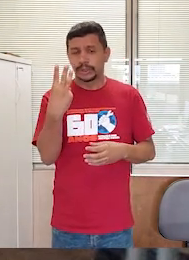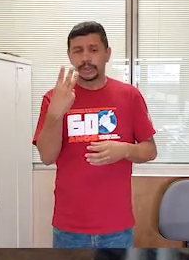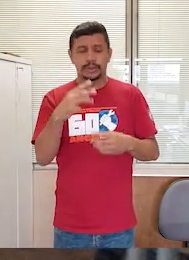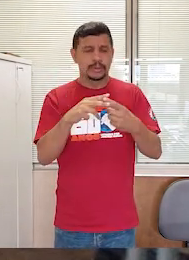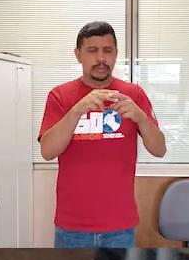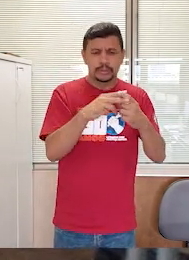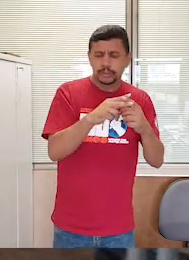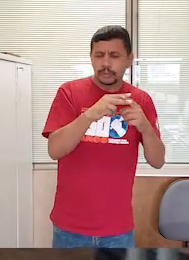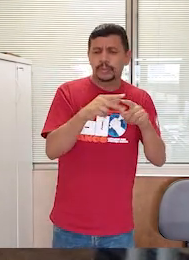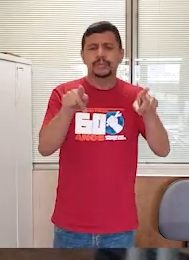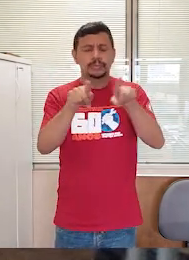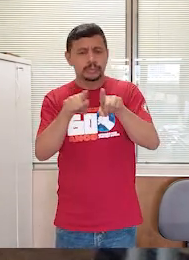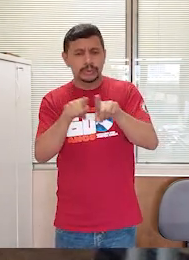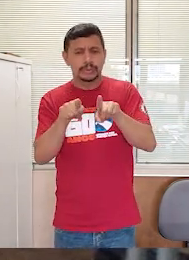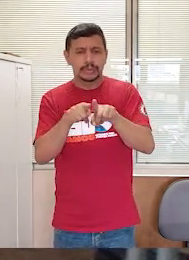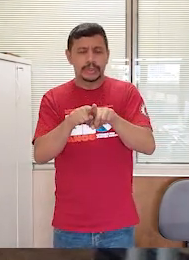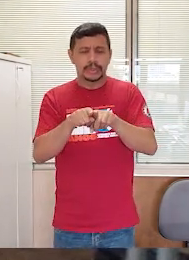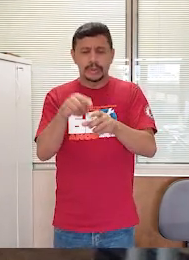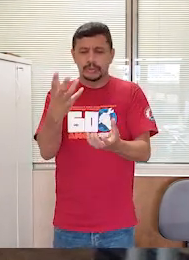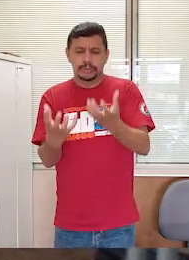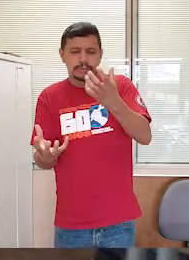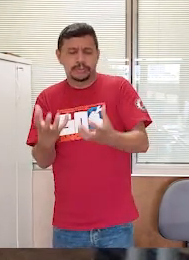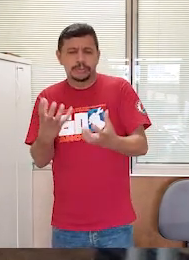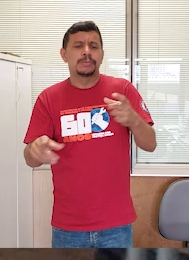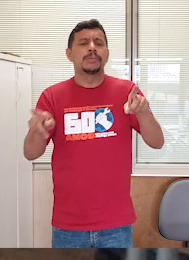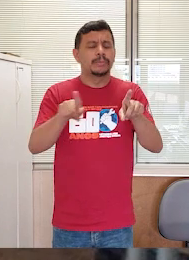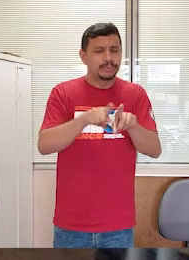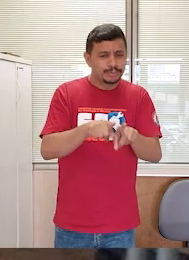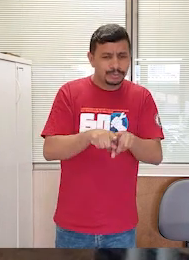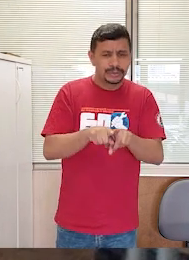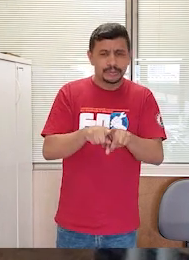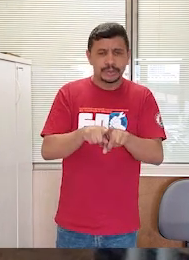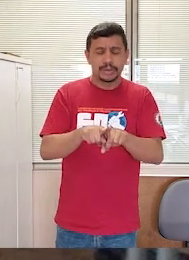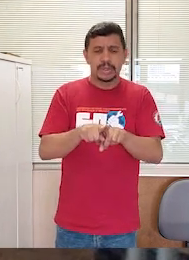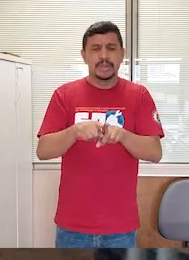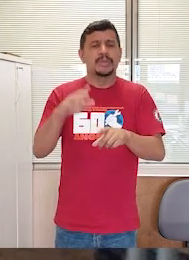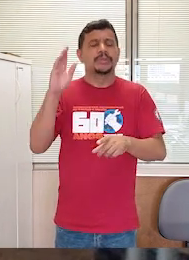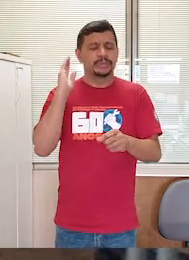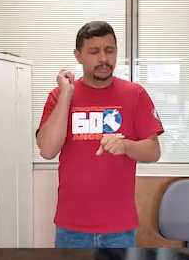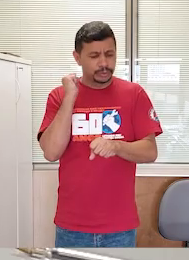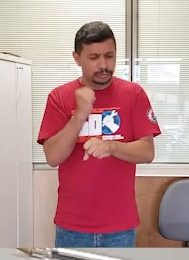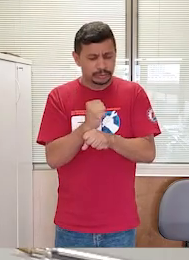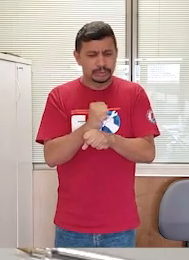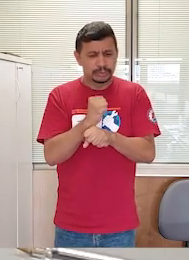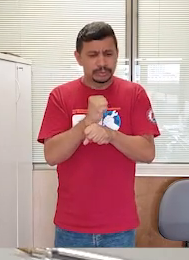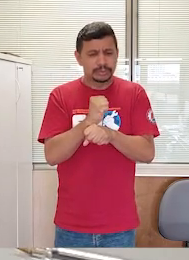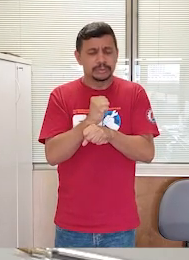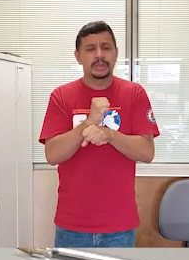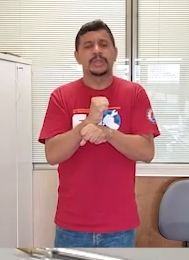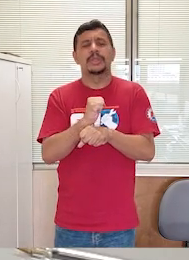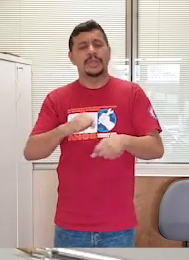também forjaria e parafusos, e o setor de fundição. Então, como já era esperado,